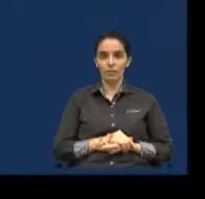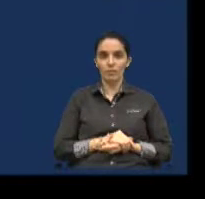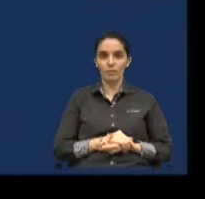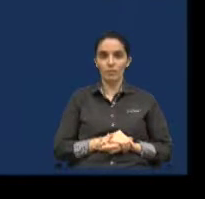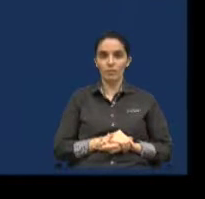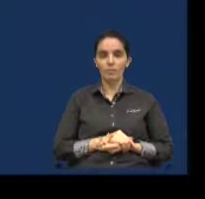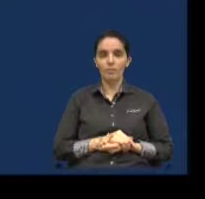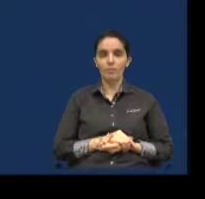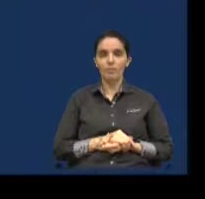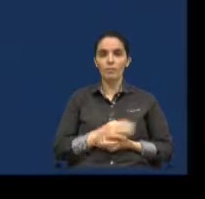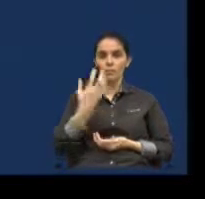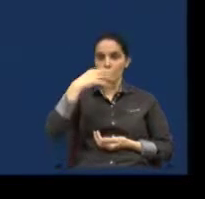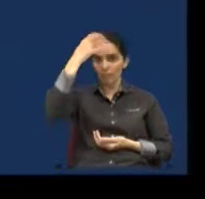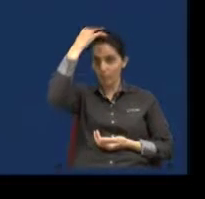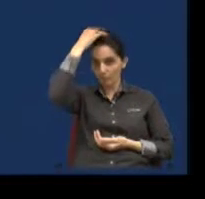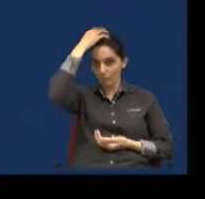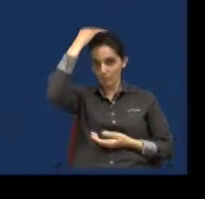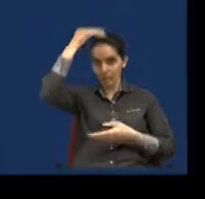Darcy Reis.